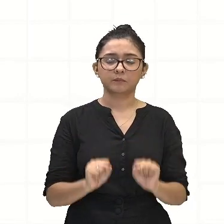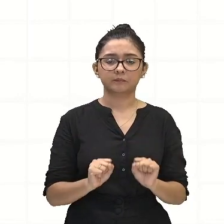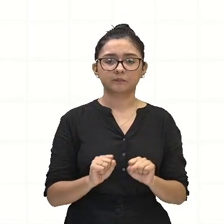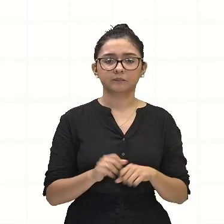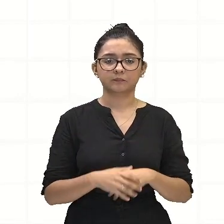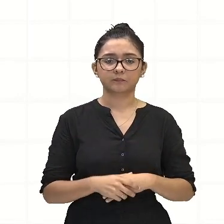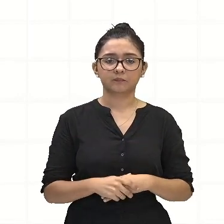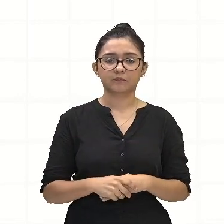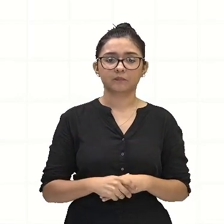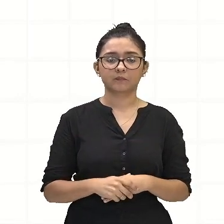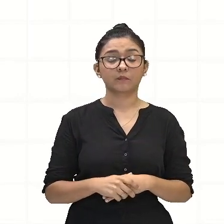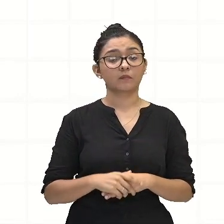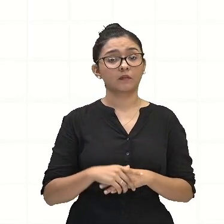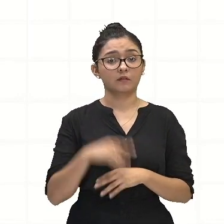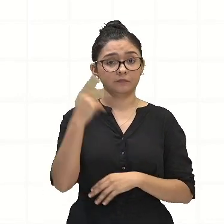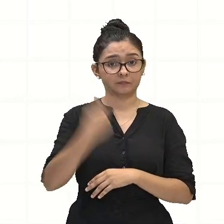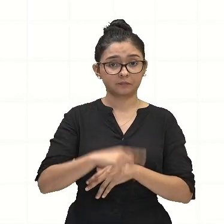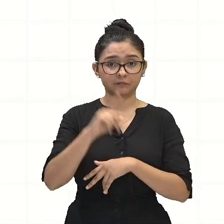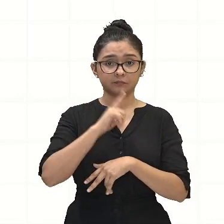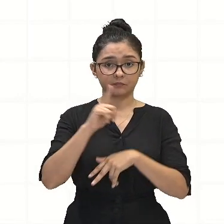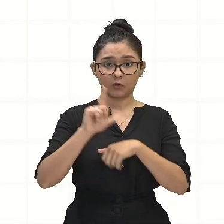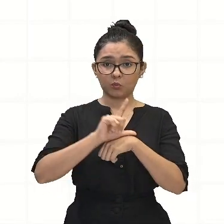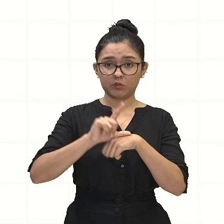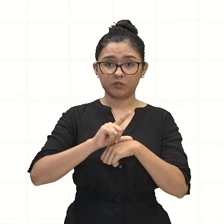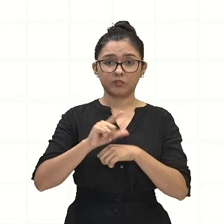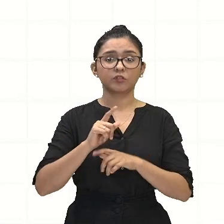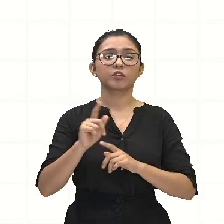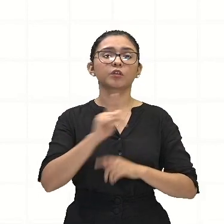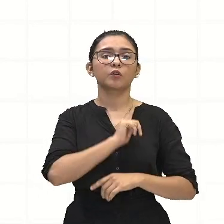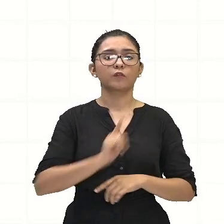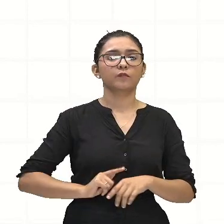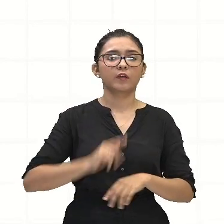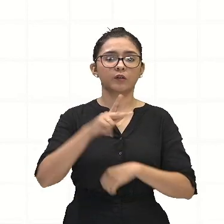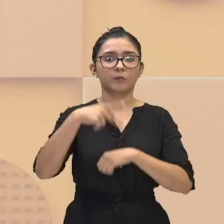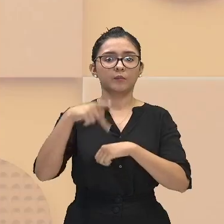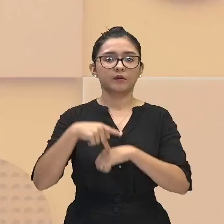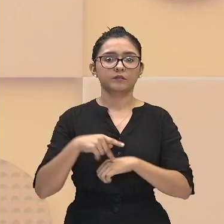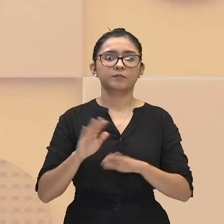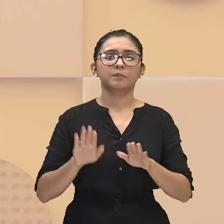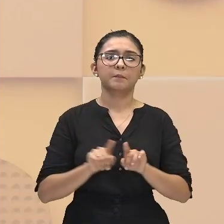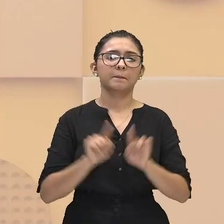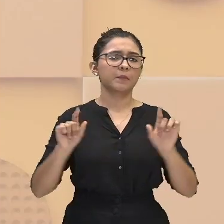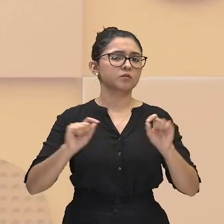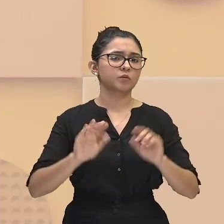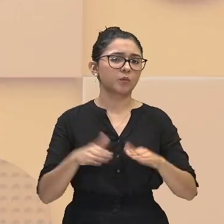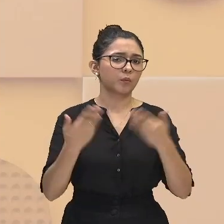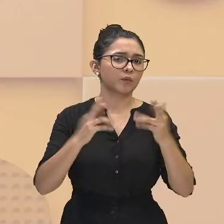nós temos um líder que governa o nosso país. Qual é a diferença? Vamos estabelecer algumas